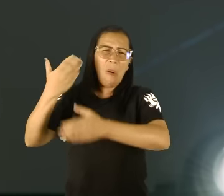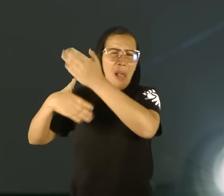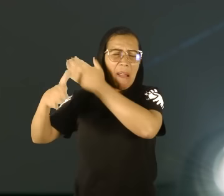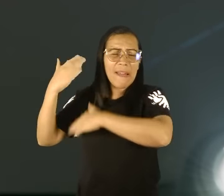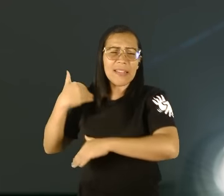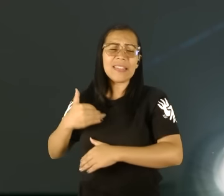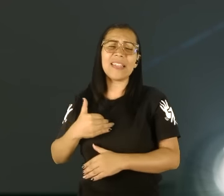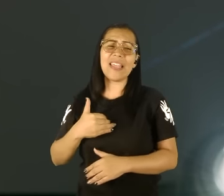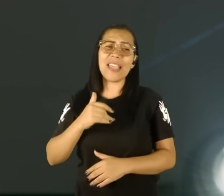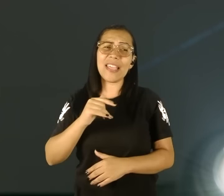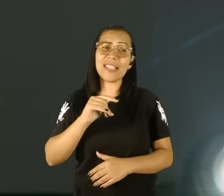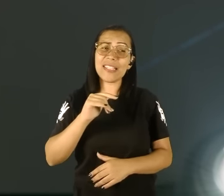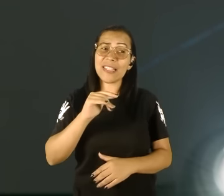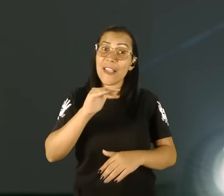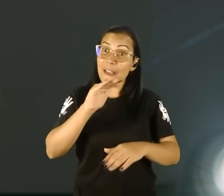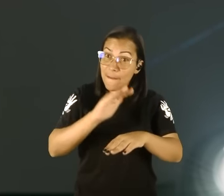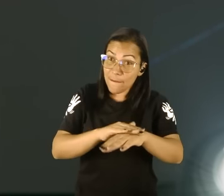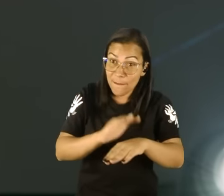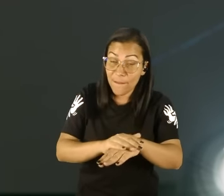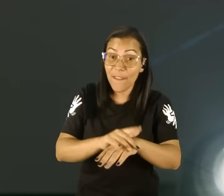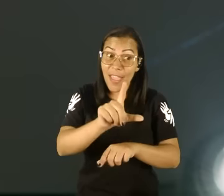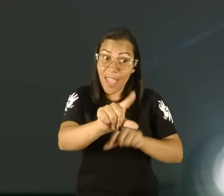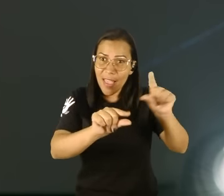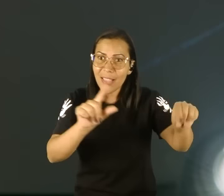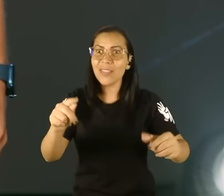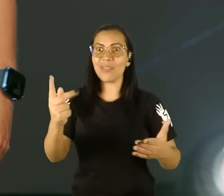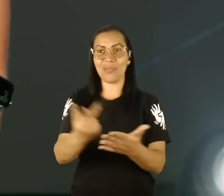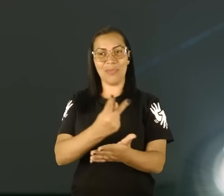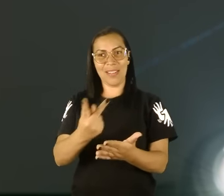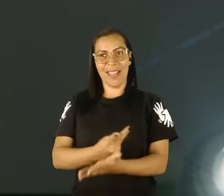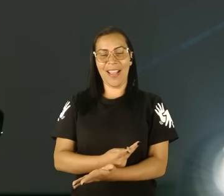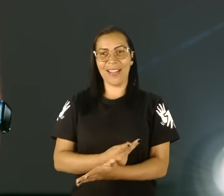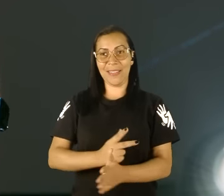ter que andar para colocar na mão de Deus aquilo que você não pode resolver?